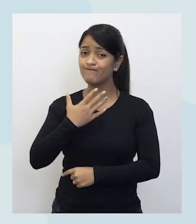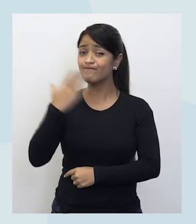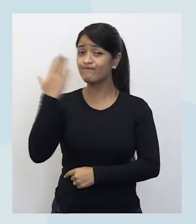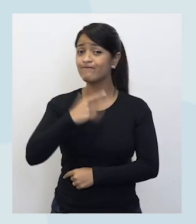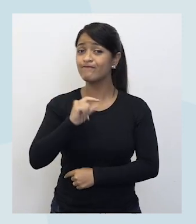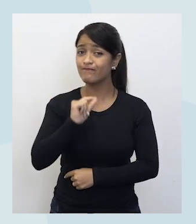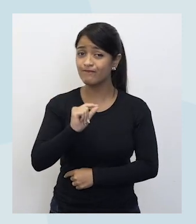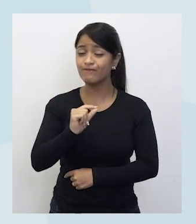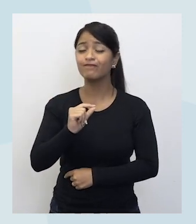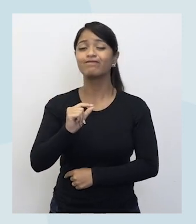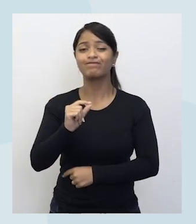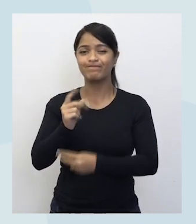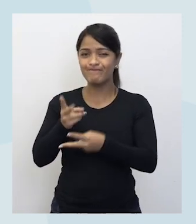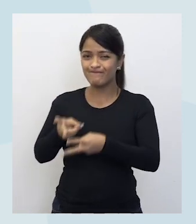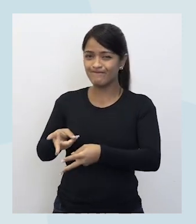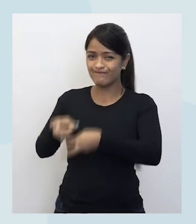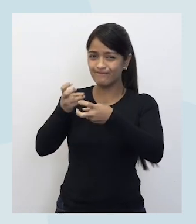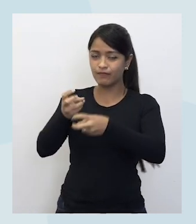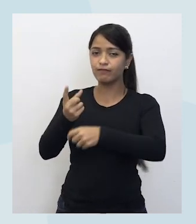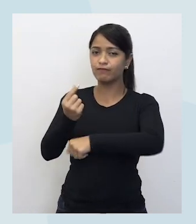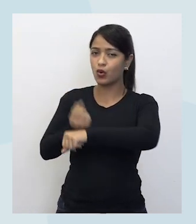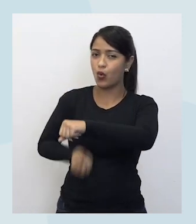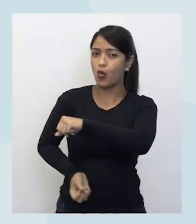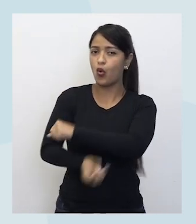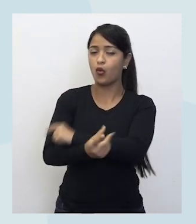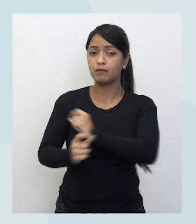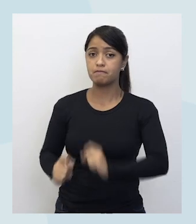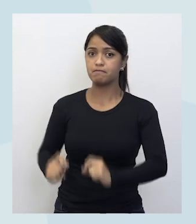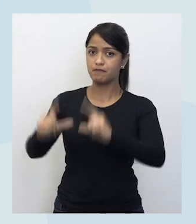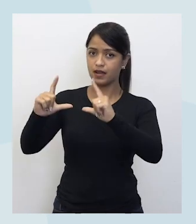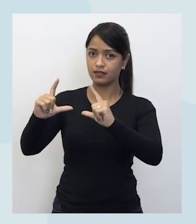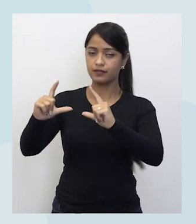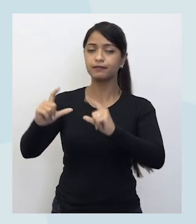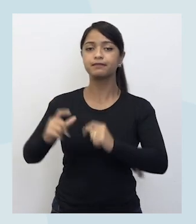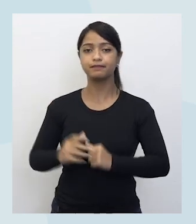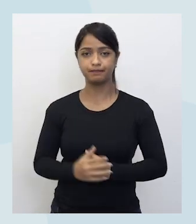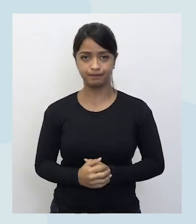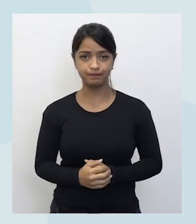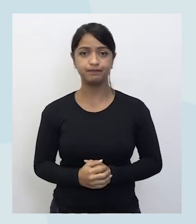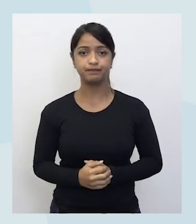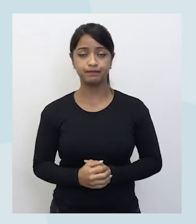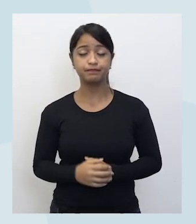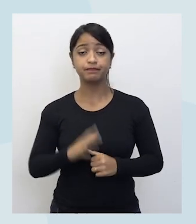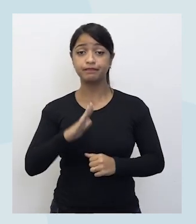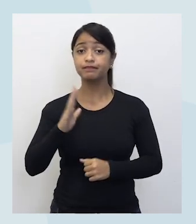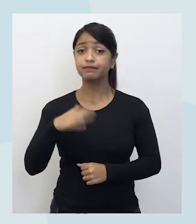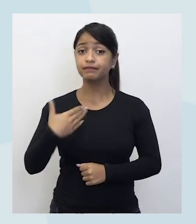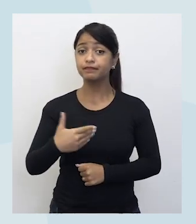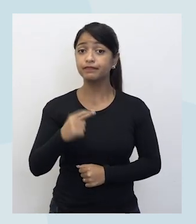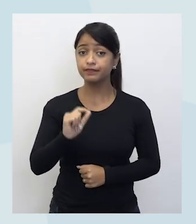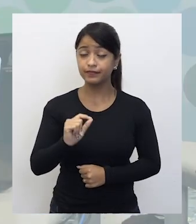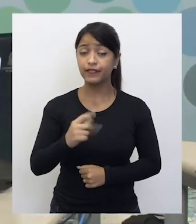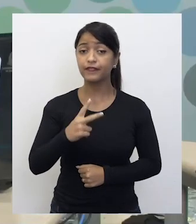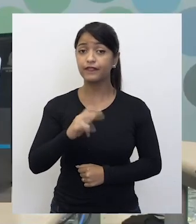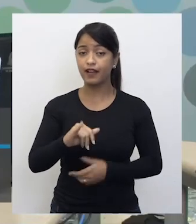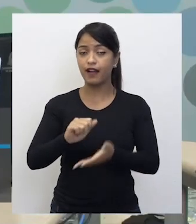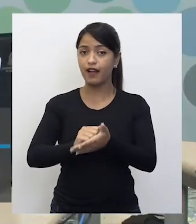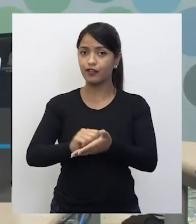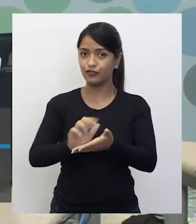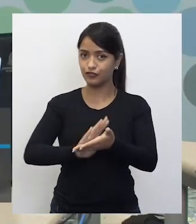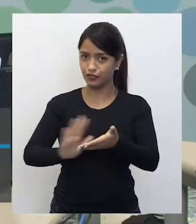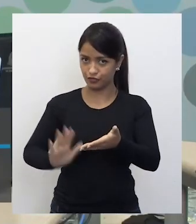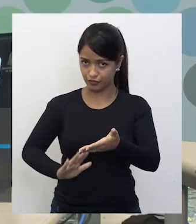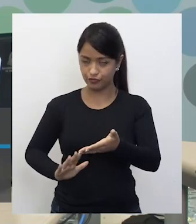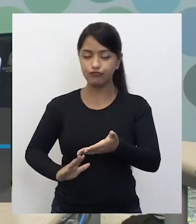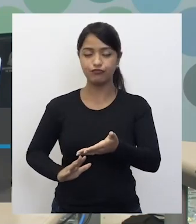maior índice de percepção da corrupção. Tá? E já na sequência nós vamos para uma atividade, né, que